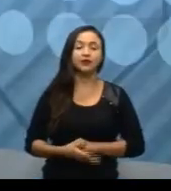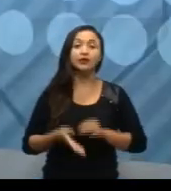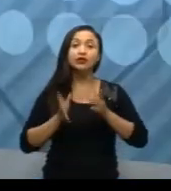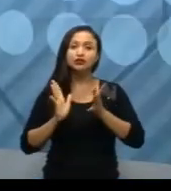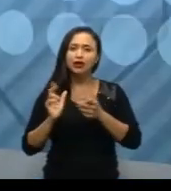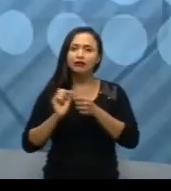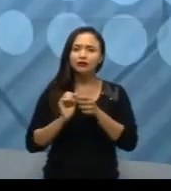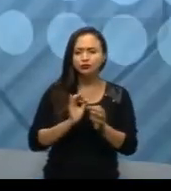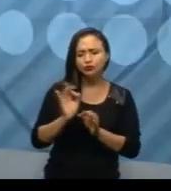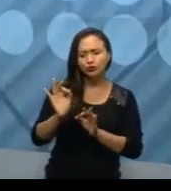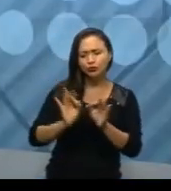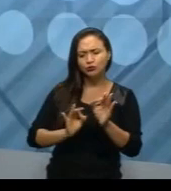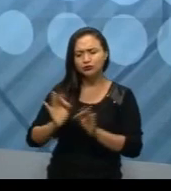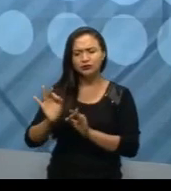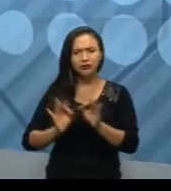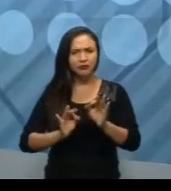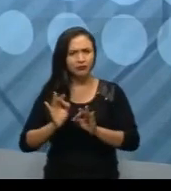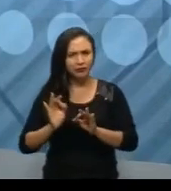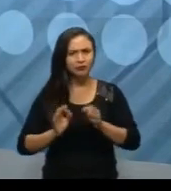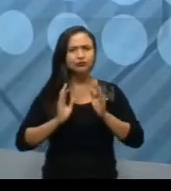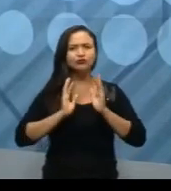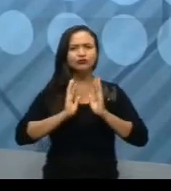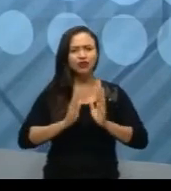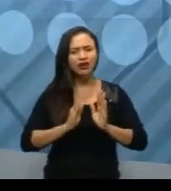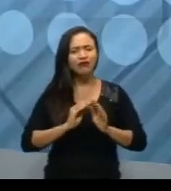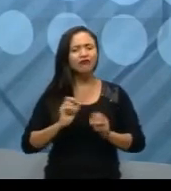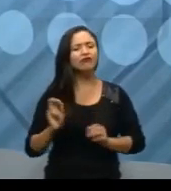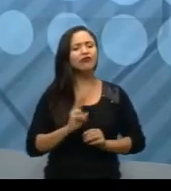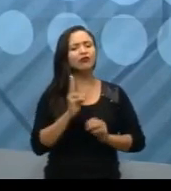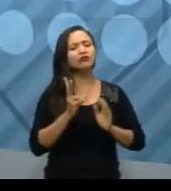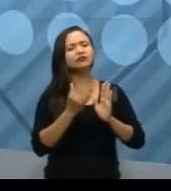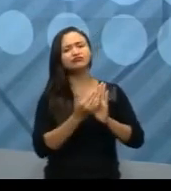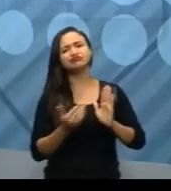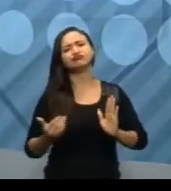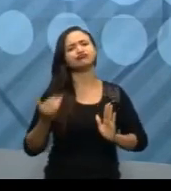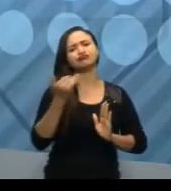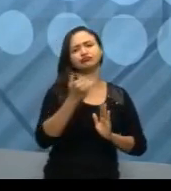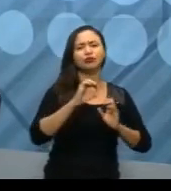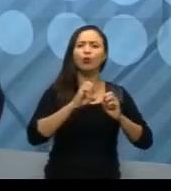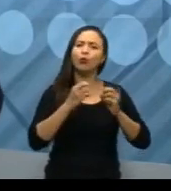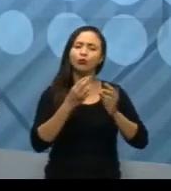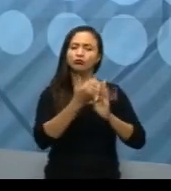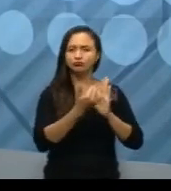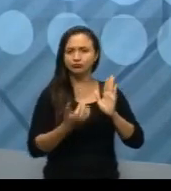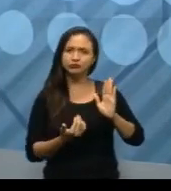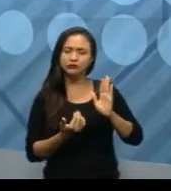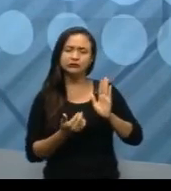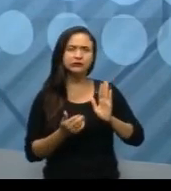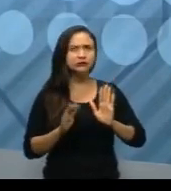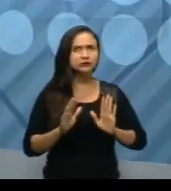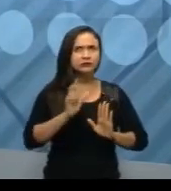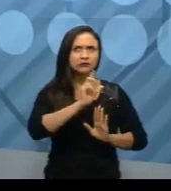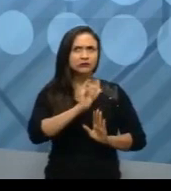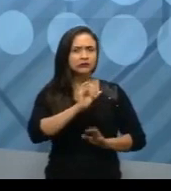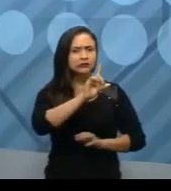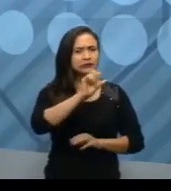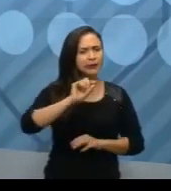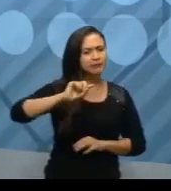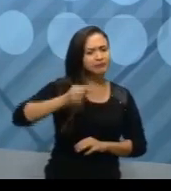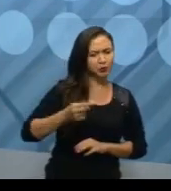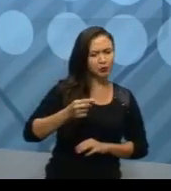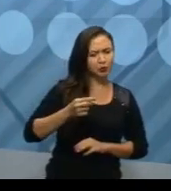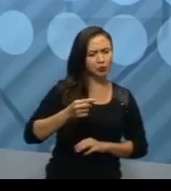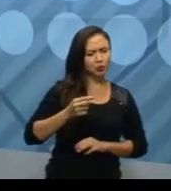fez esse orçamento e subestimou o valor da obra, né? Bom, se custava 100 mil e você jogou